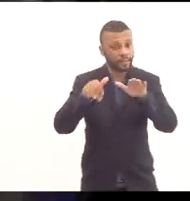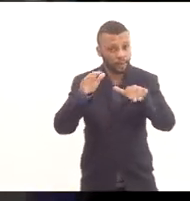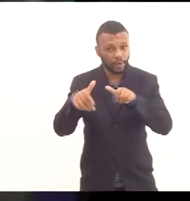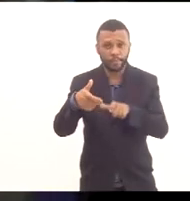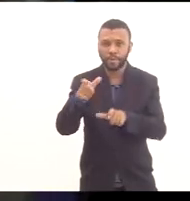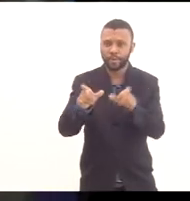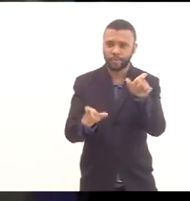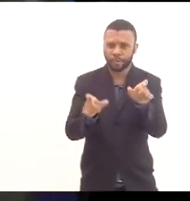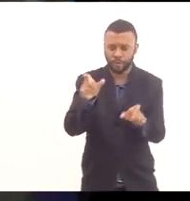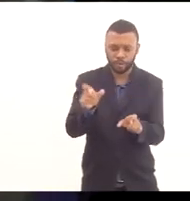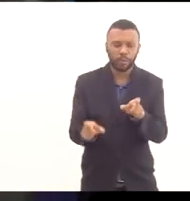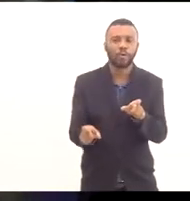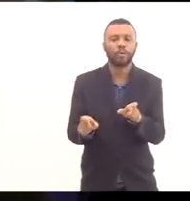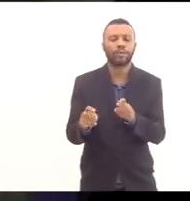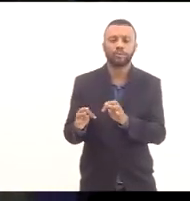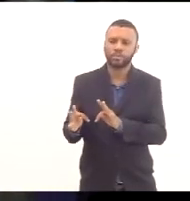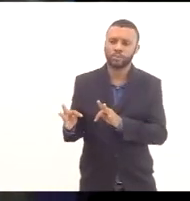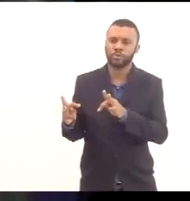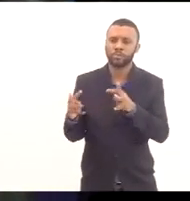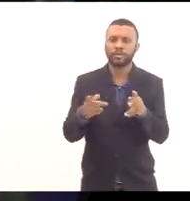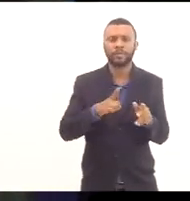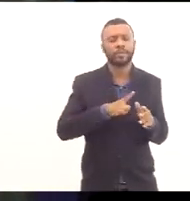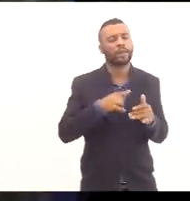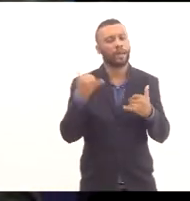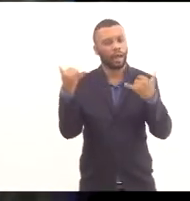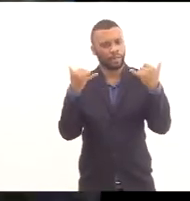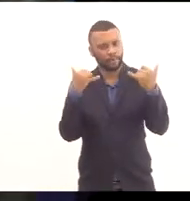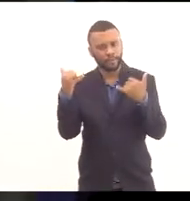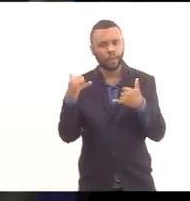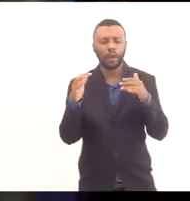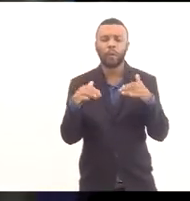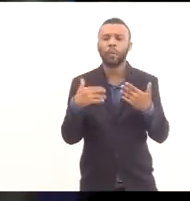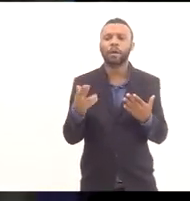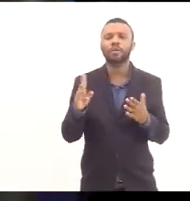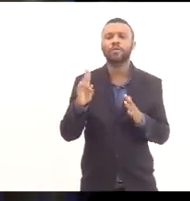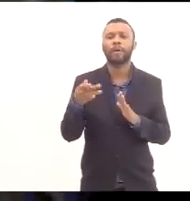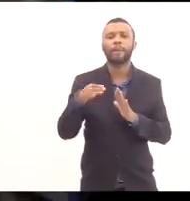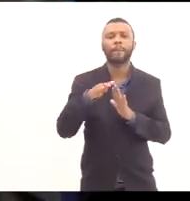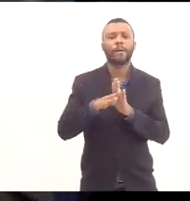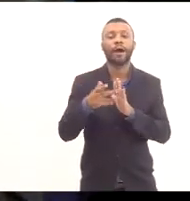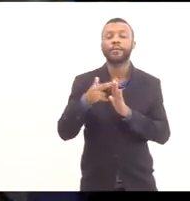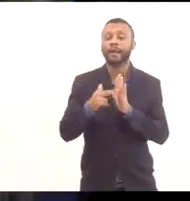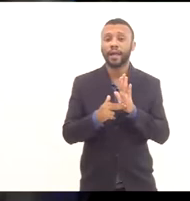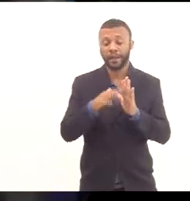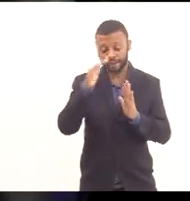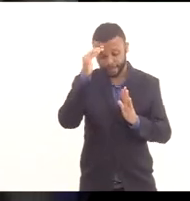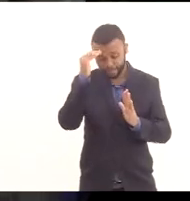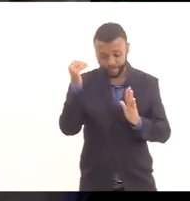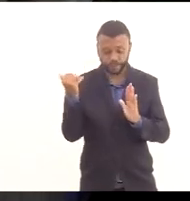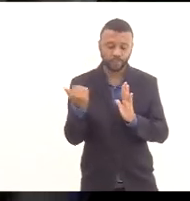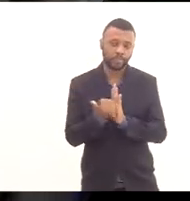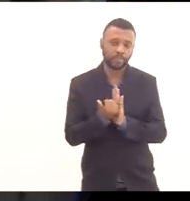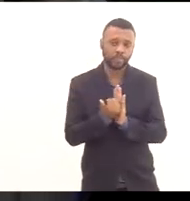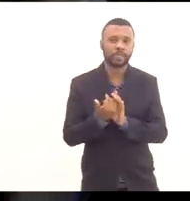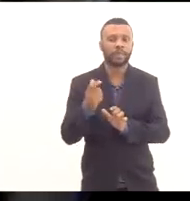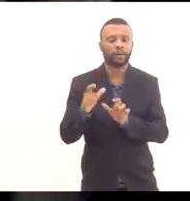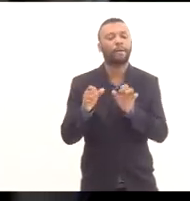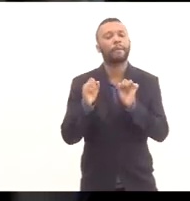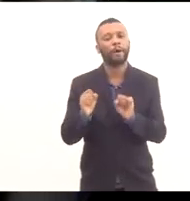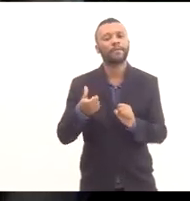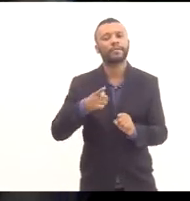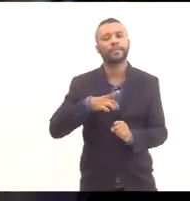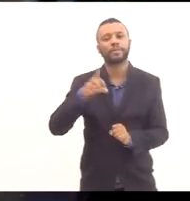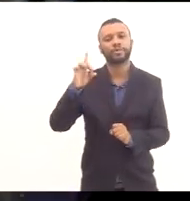pessoas com a informação de que Quais são os requisitos para que as pessoas possam também